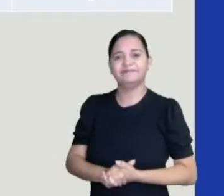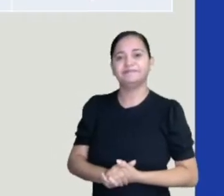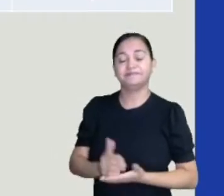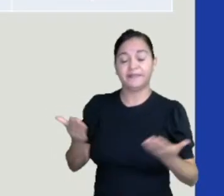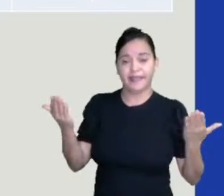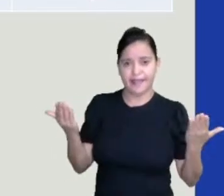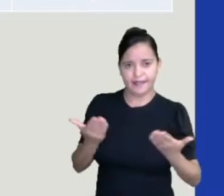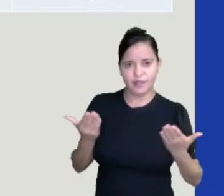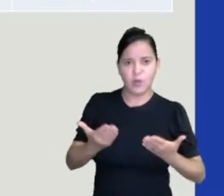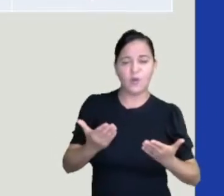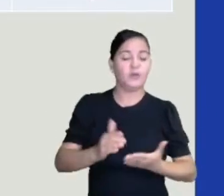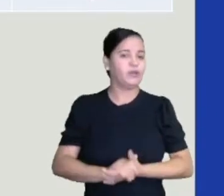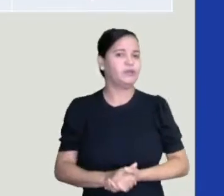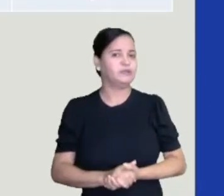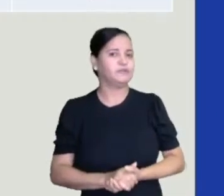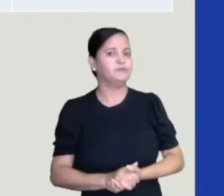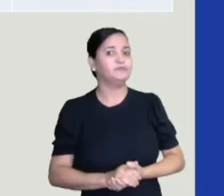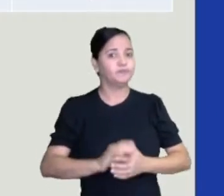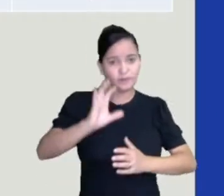essa